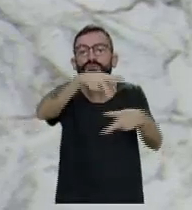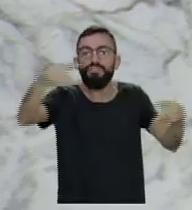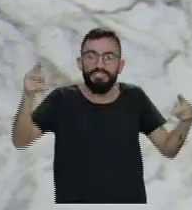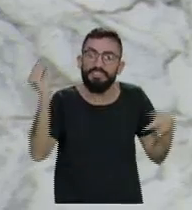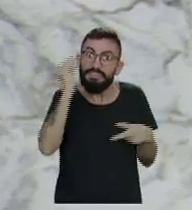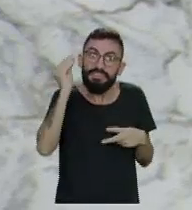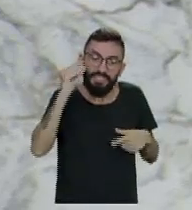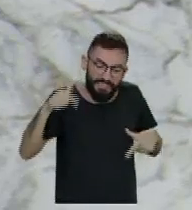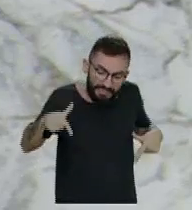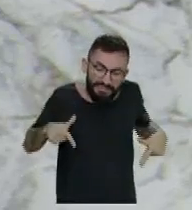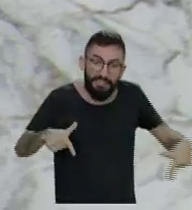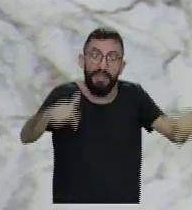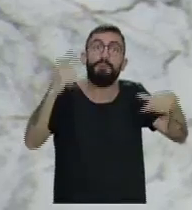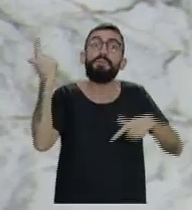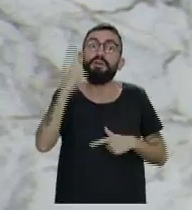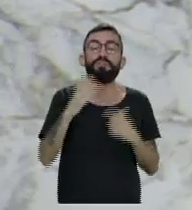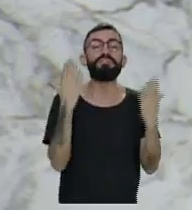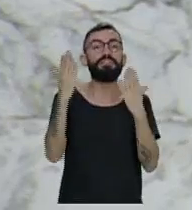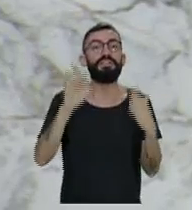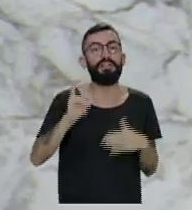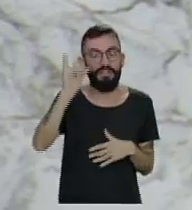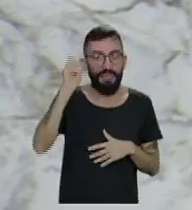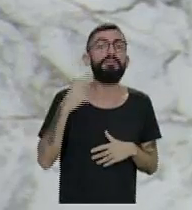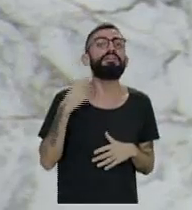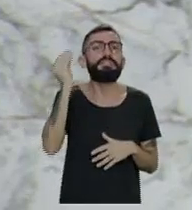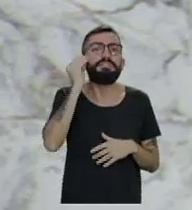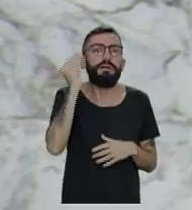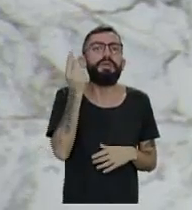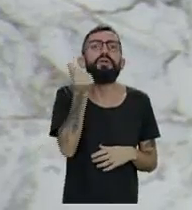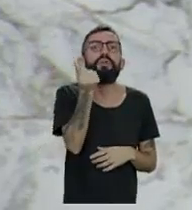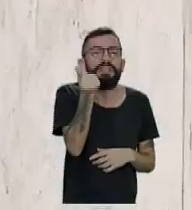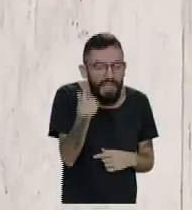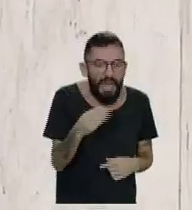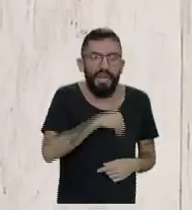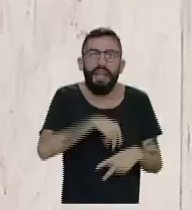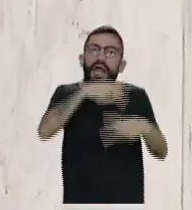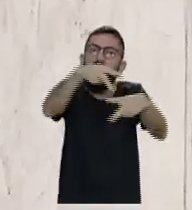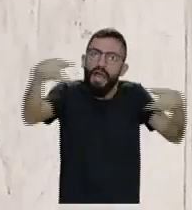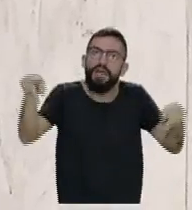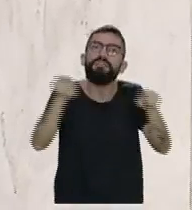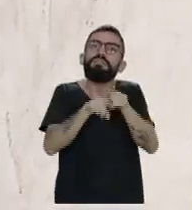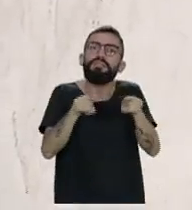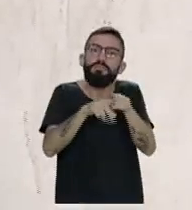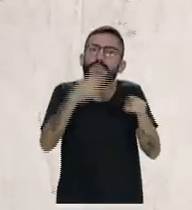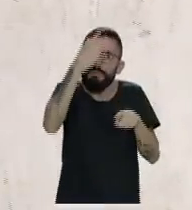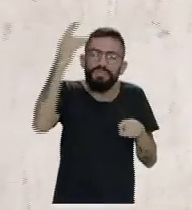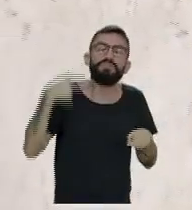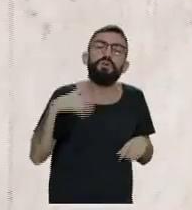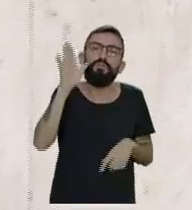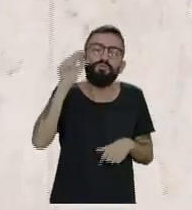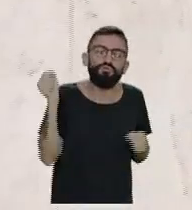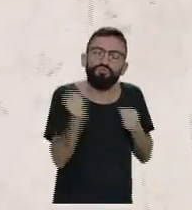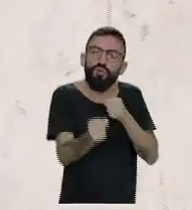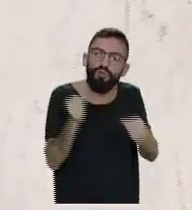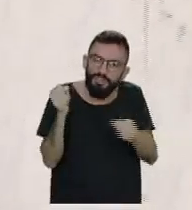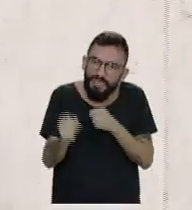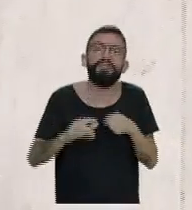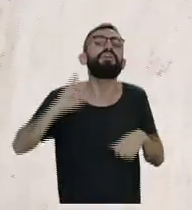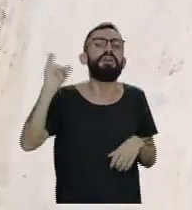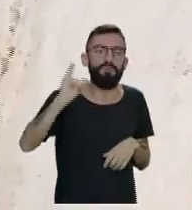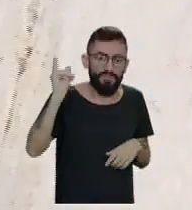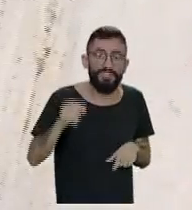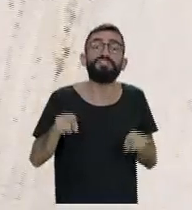que essa casa reveja o efetivo reveja salário reveja Sim muitas coisas principalmente na TV